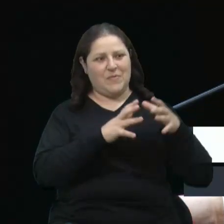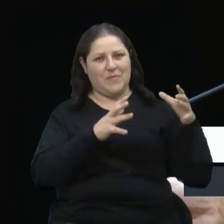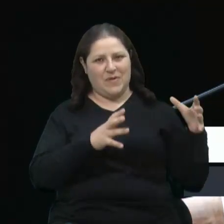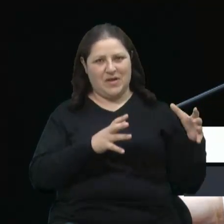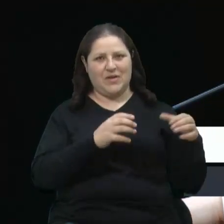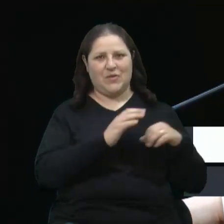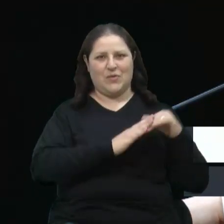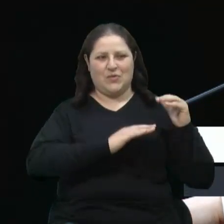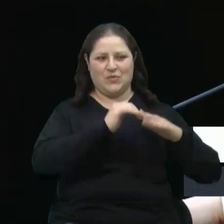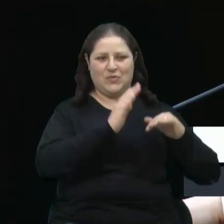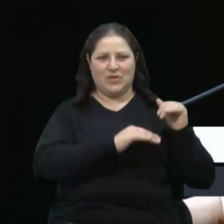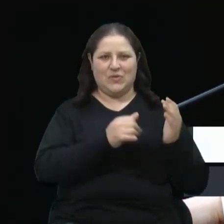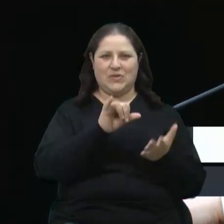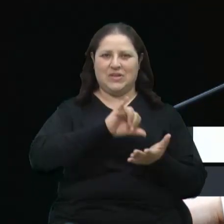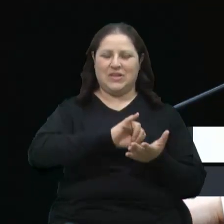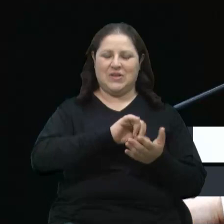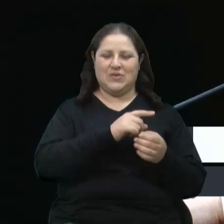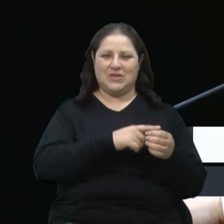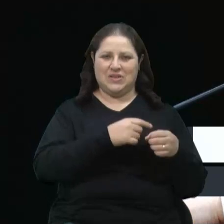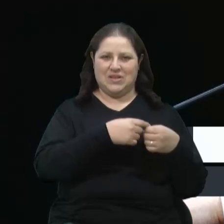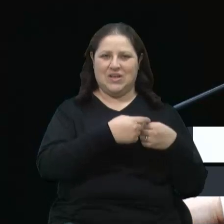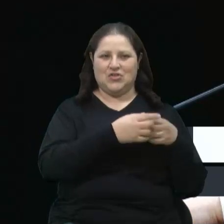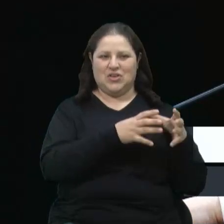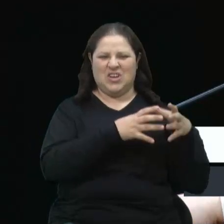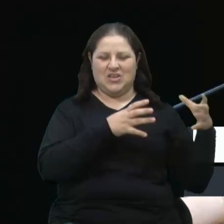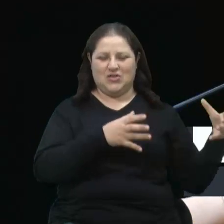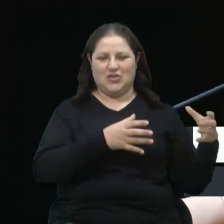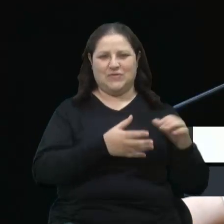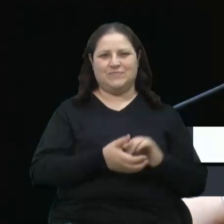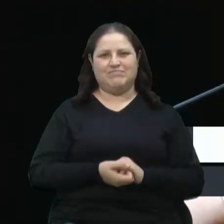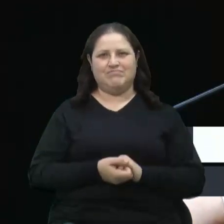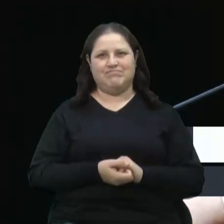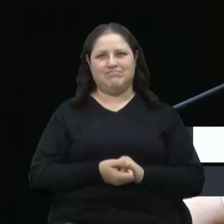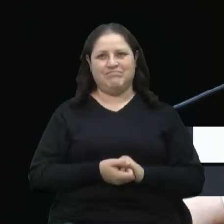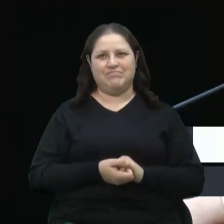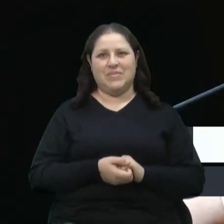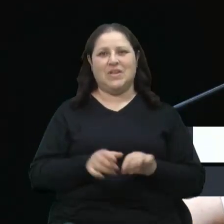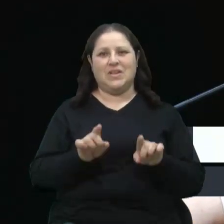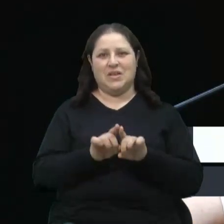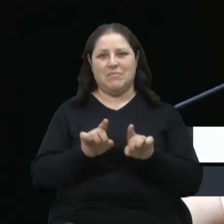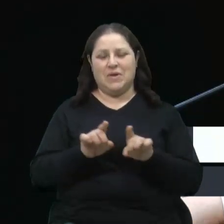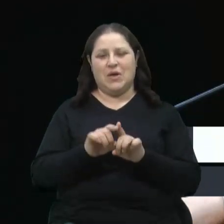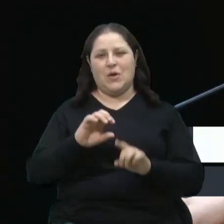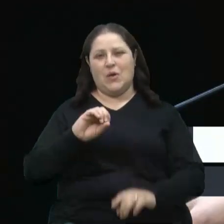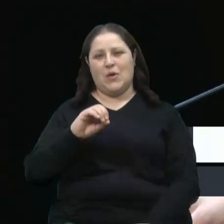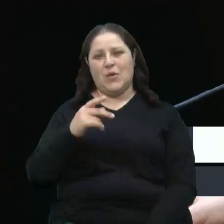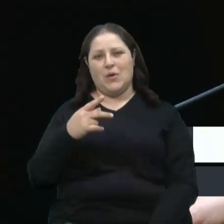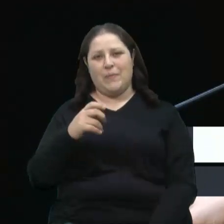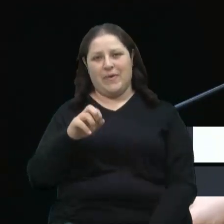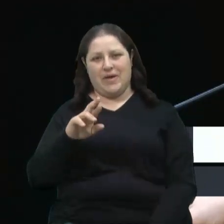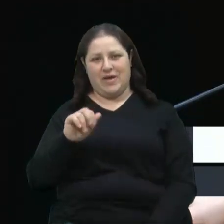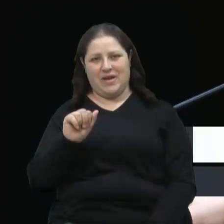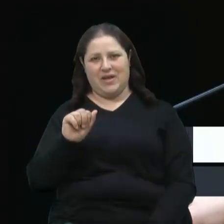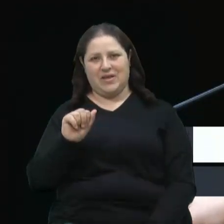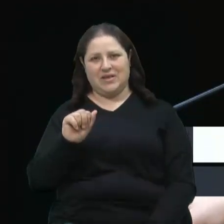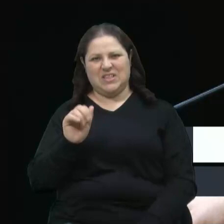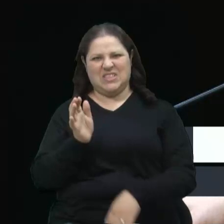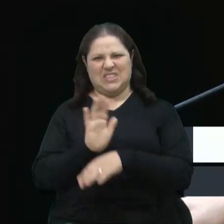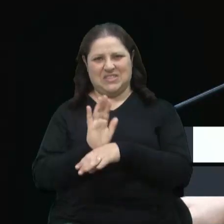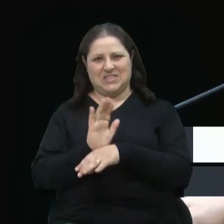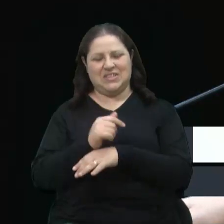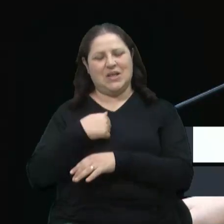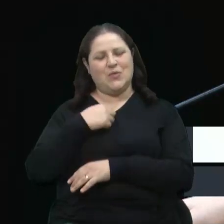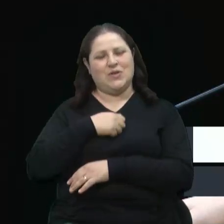Eberly no centro da cidade. Cine Ópera. O Cine Ópera, eu acho que hoje eu estou um pouco